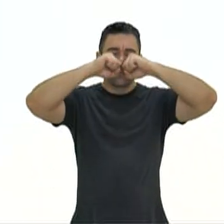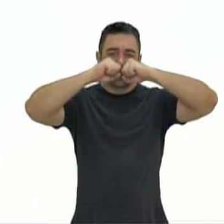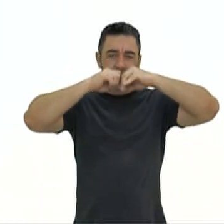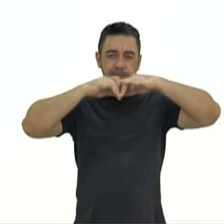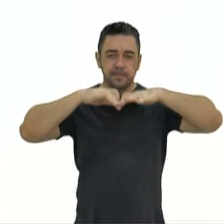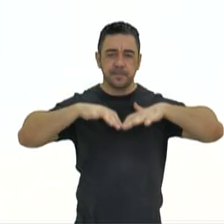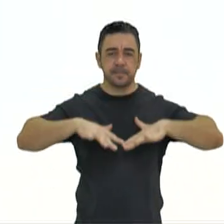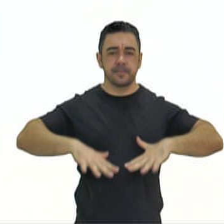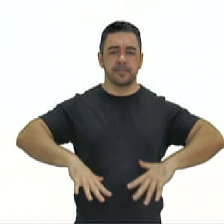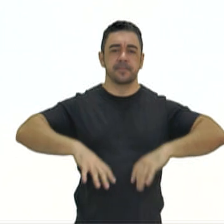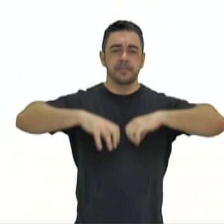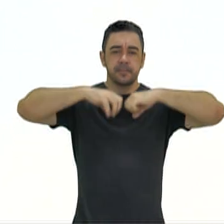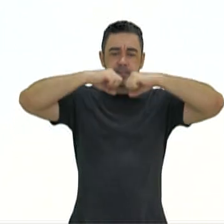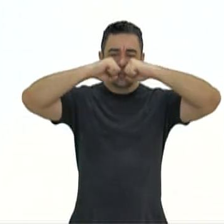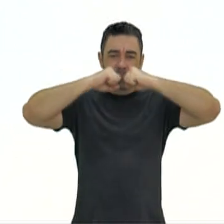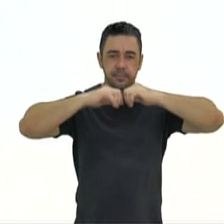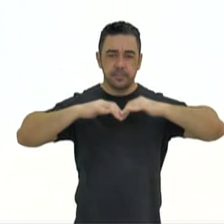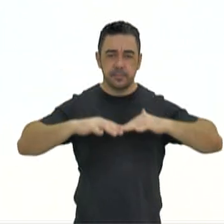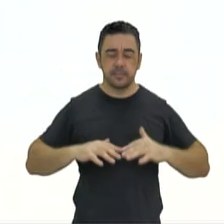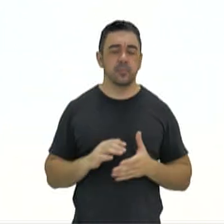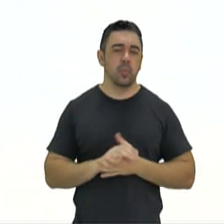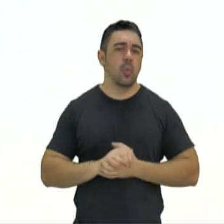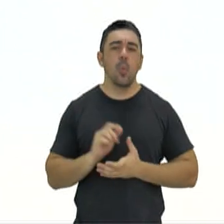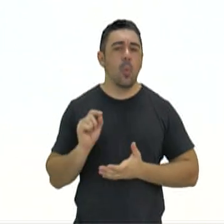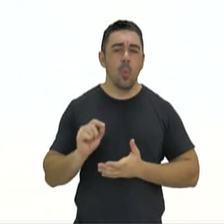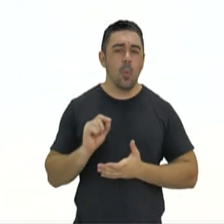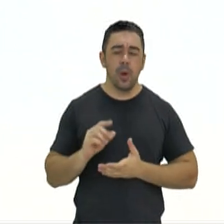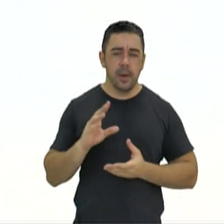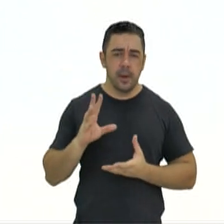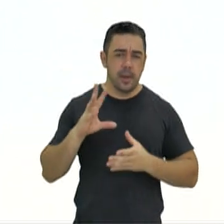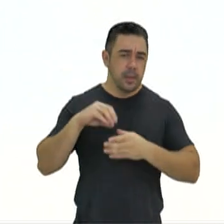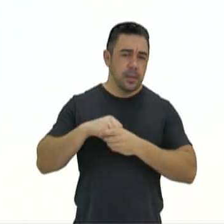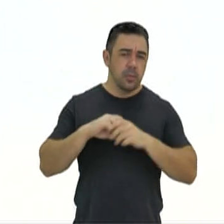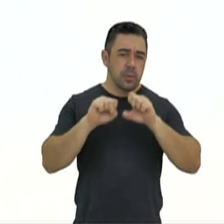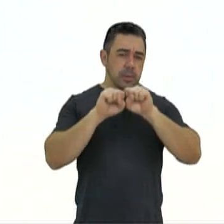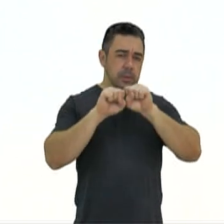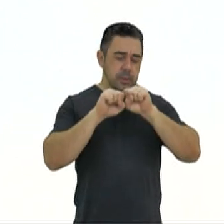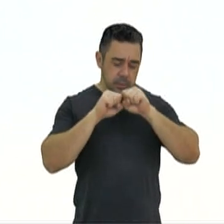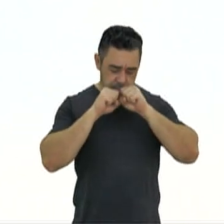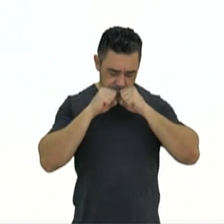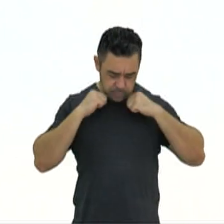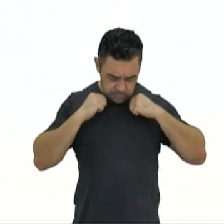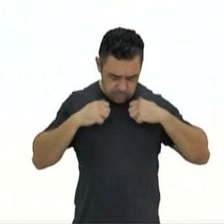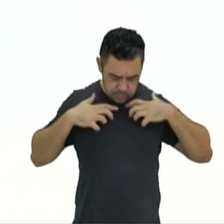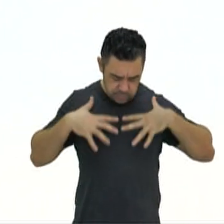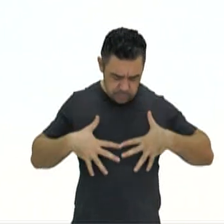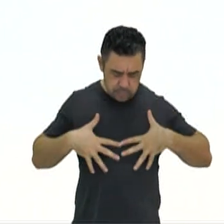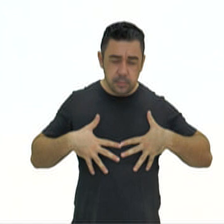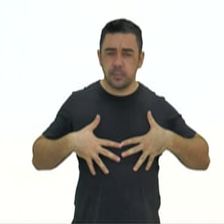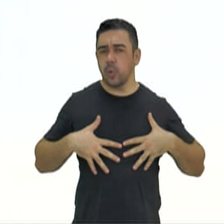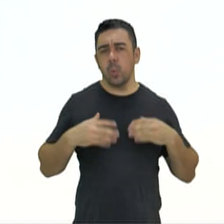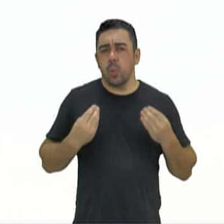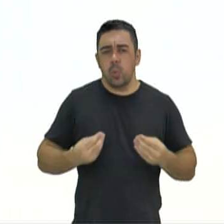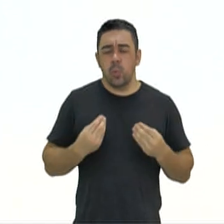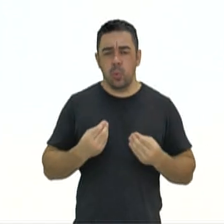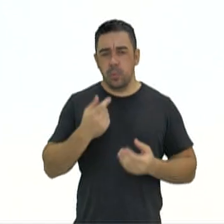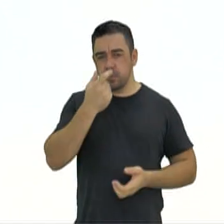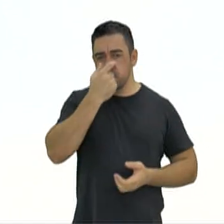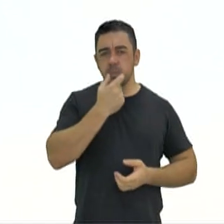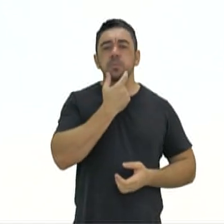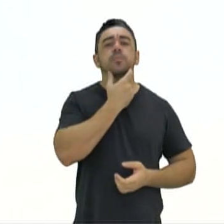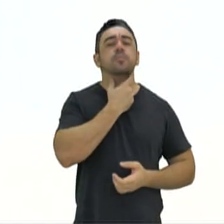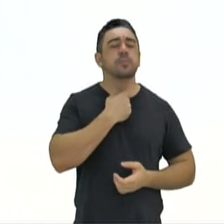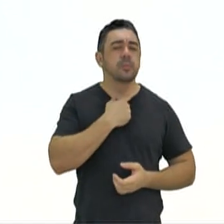então, os elementos que formam o sistema respiratório para depois nós falarmos alguns problemas que ocorrem nesse